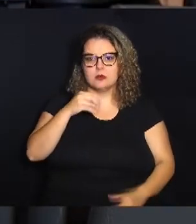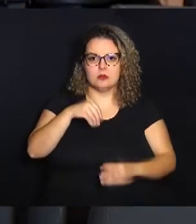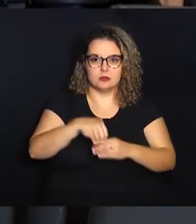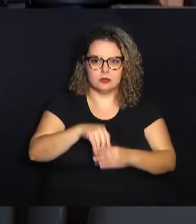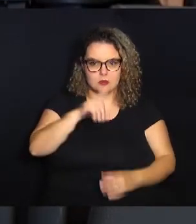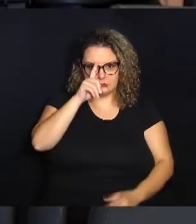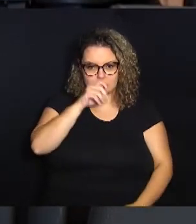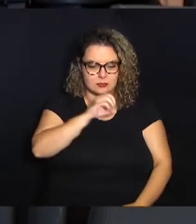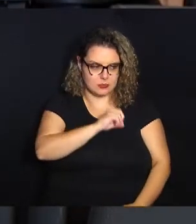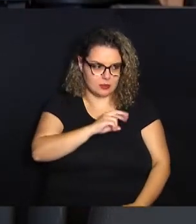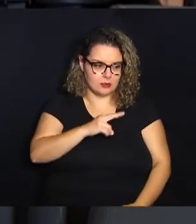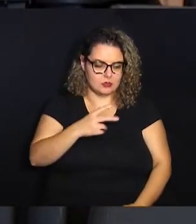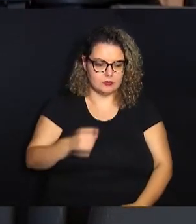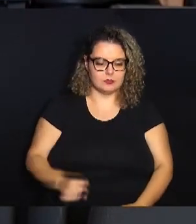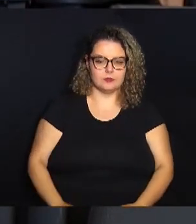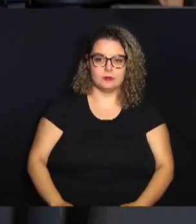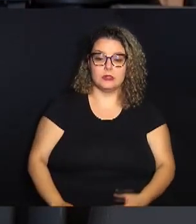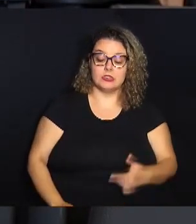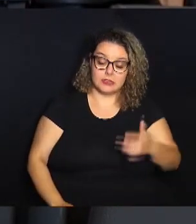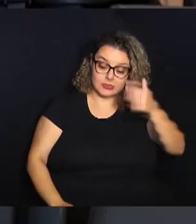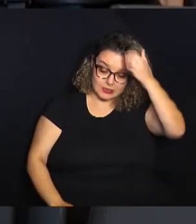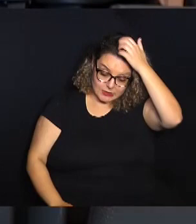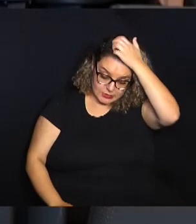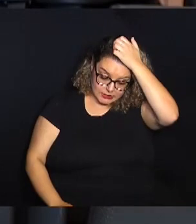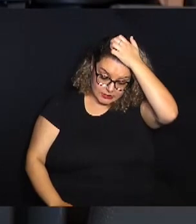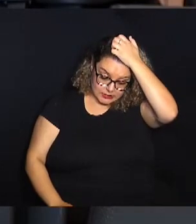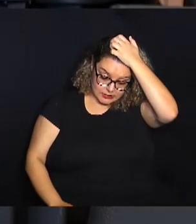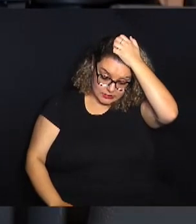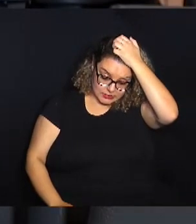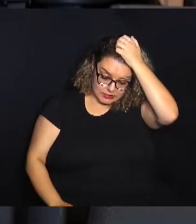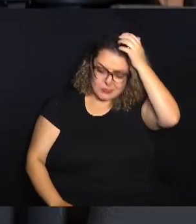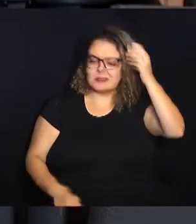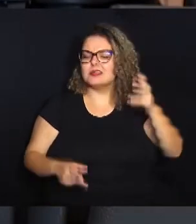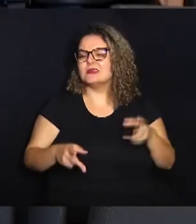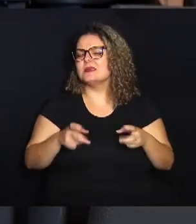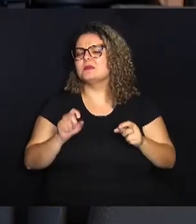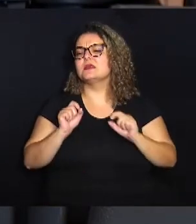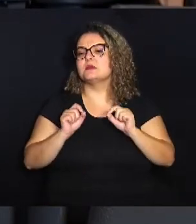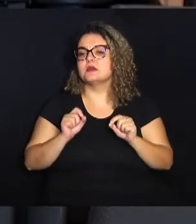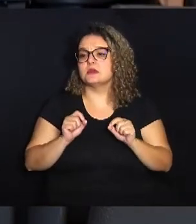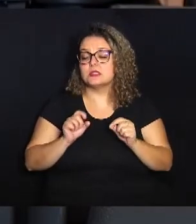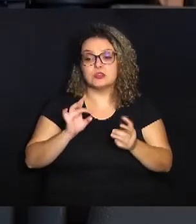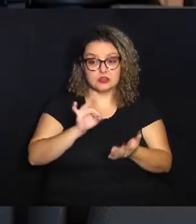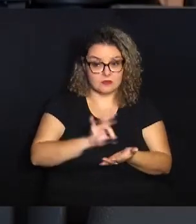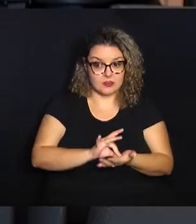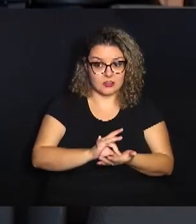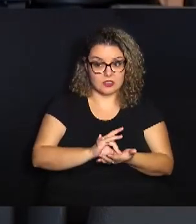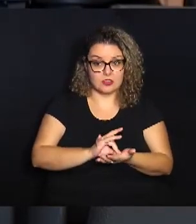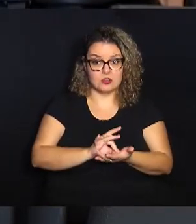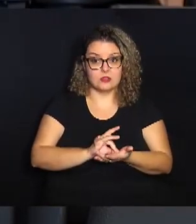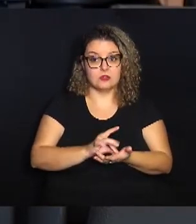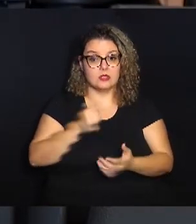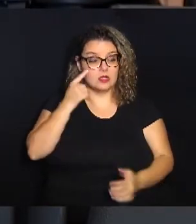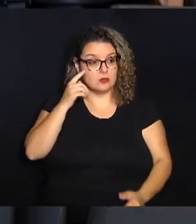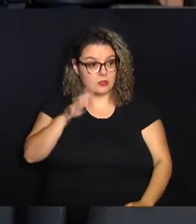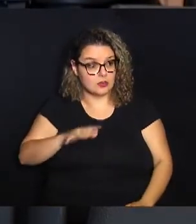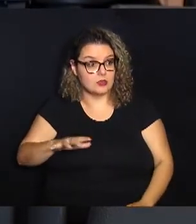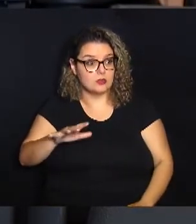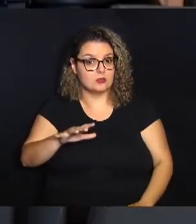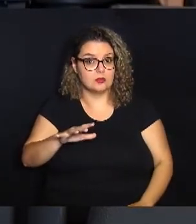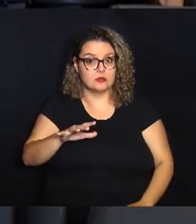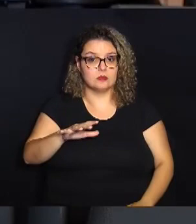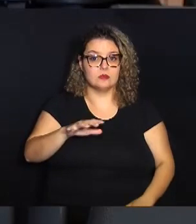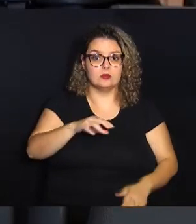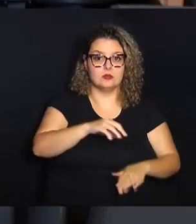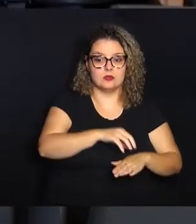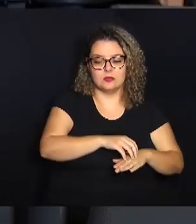Ouro Verde. E aí nós percebemos o seguinte, de fato, essa ideia do deslocamento